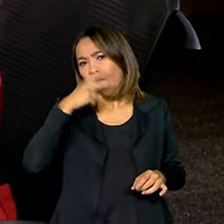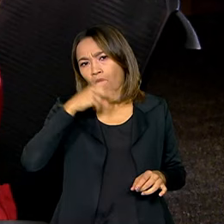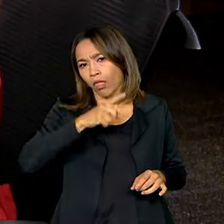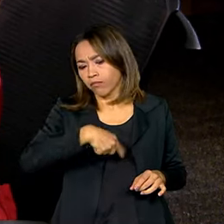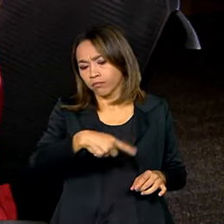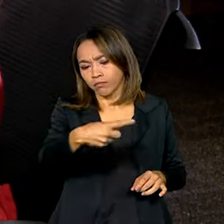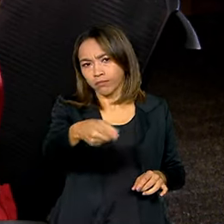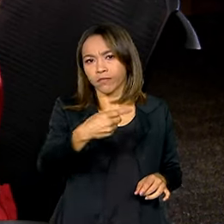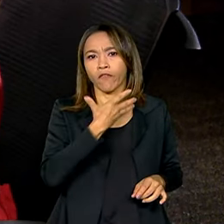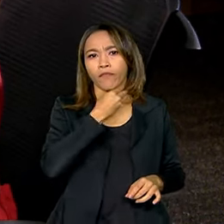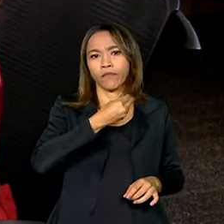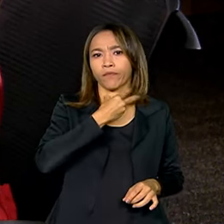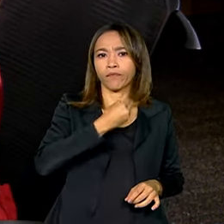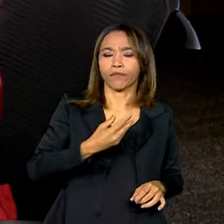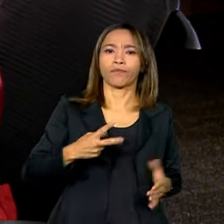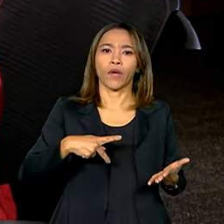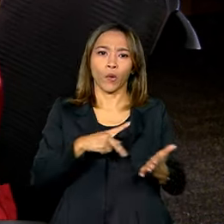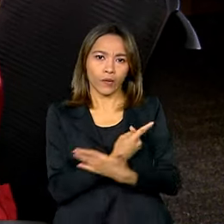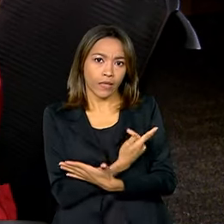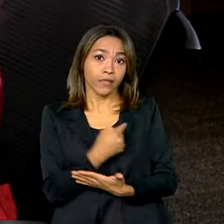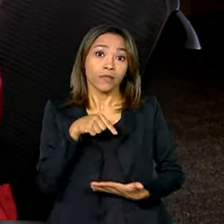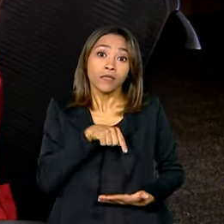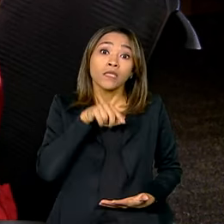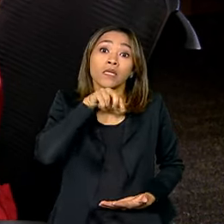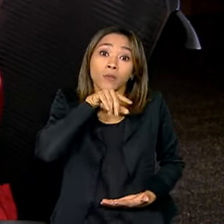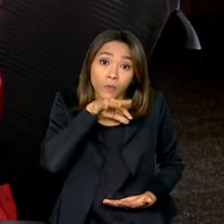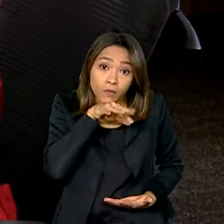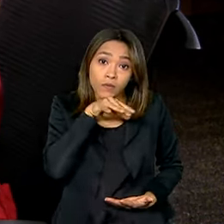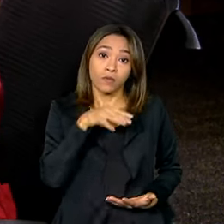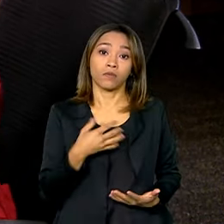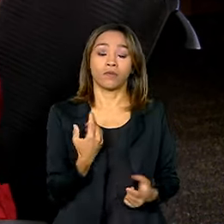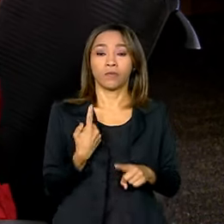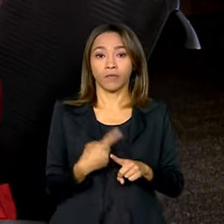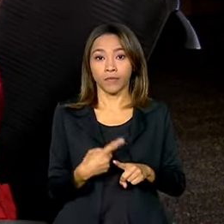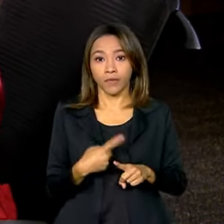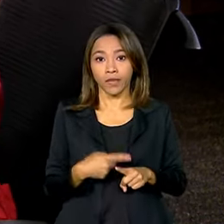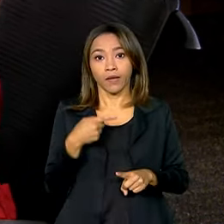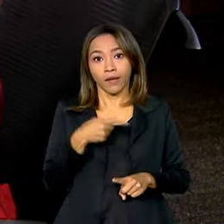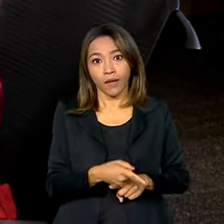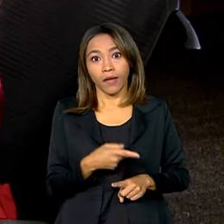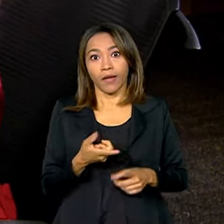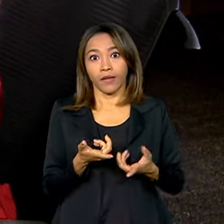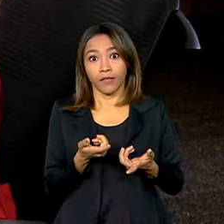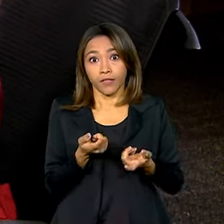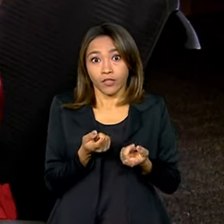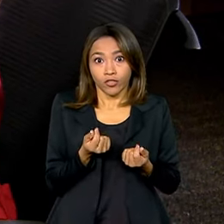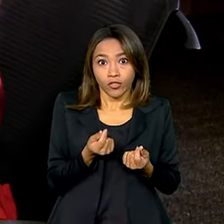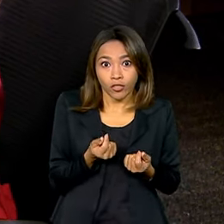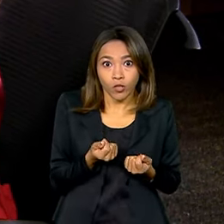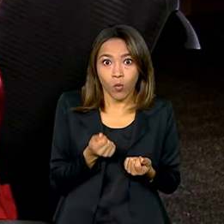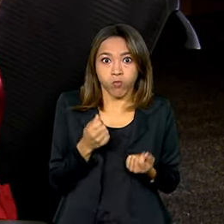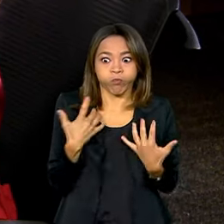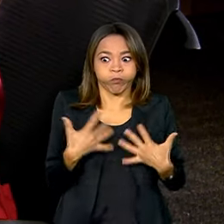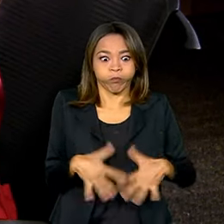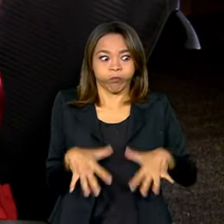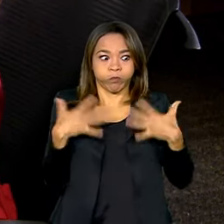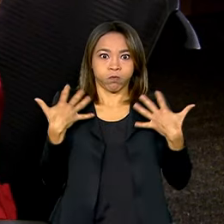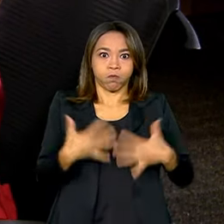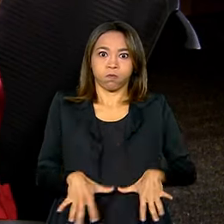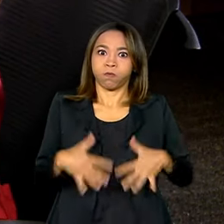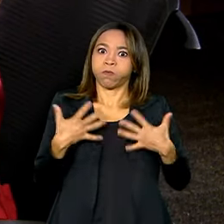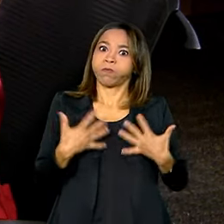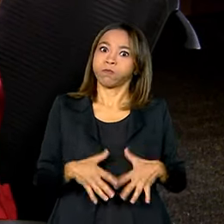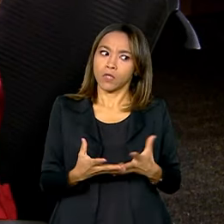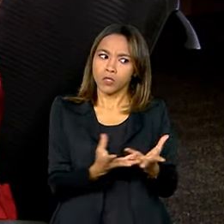é muito... Isso é ruim, porque são recursos muito expressivos que estão envolvidos nisso. É um volume grande